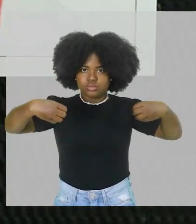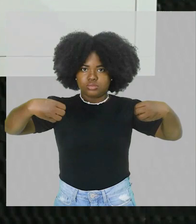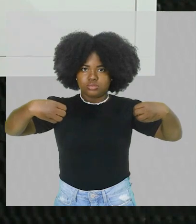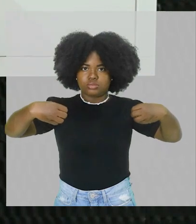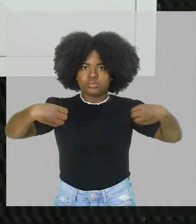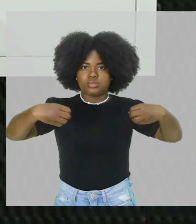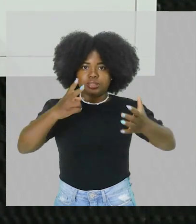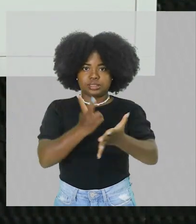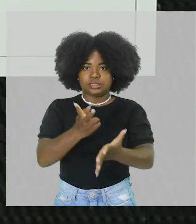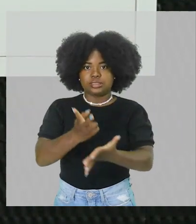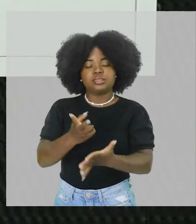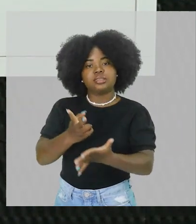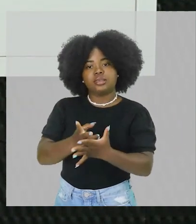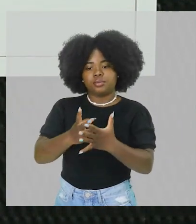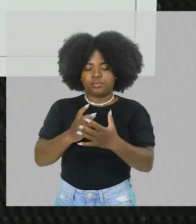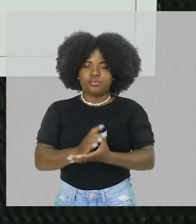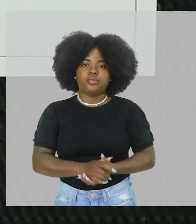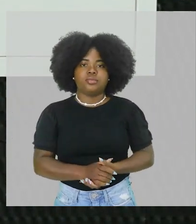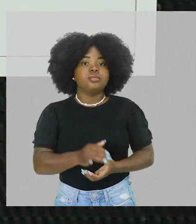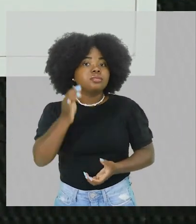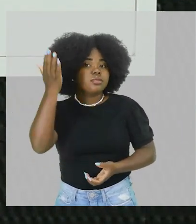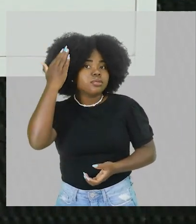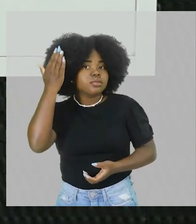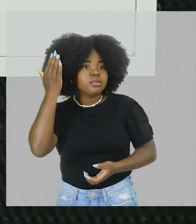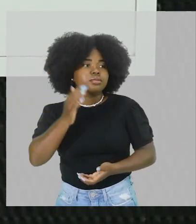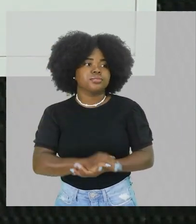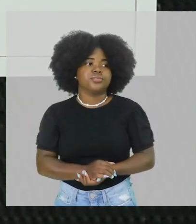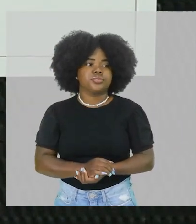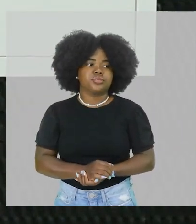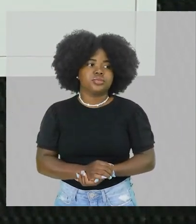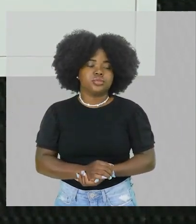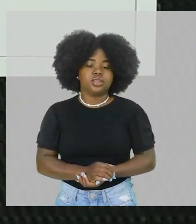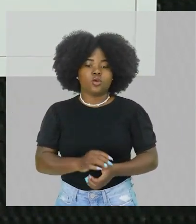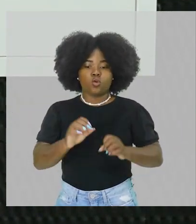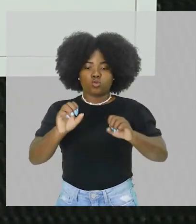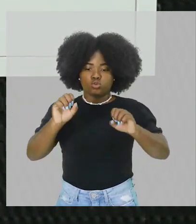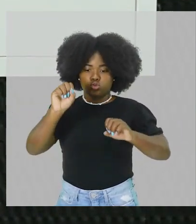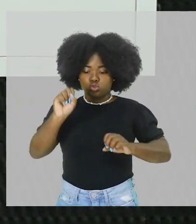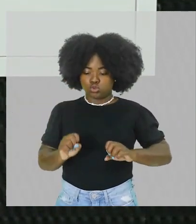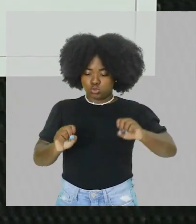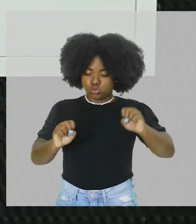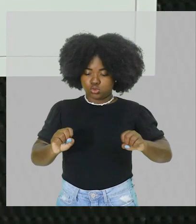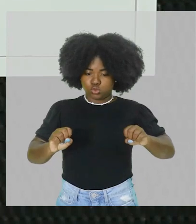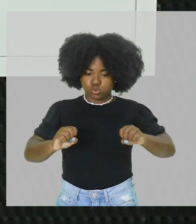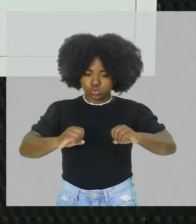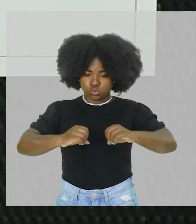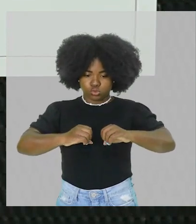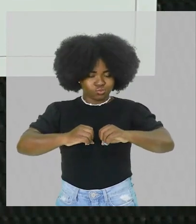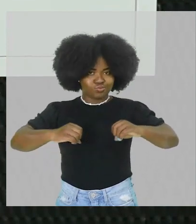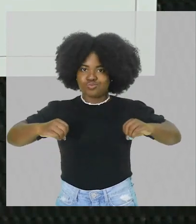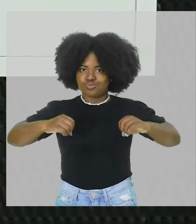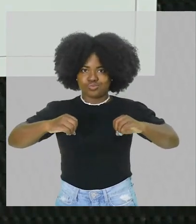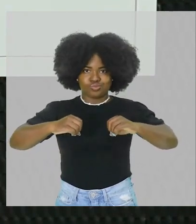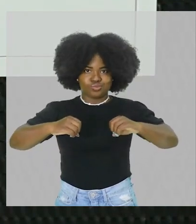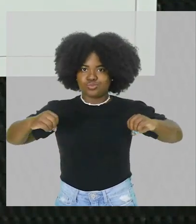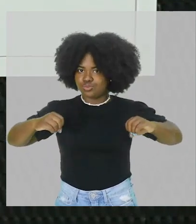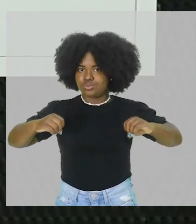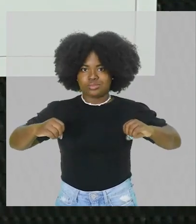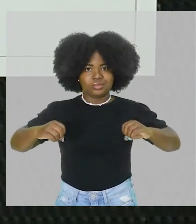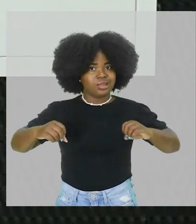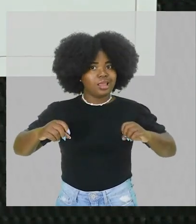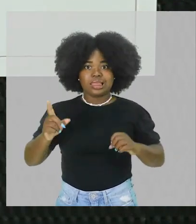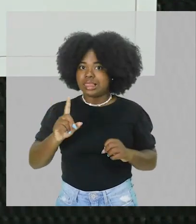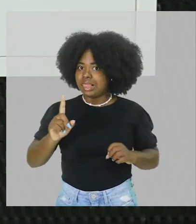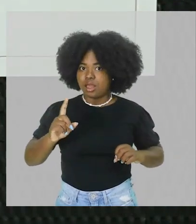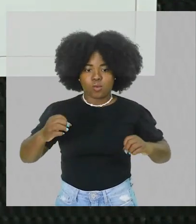Então, é basicamente isso, né, que é o início desse estudo sobre o magnetismo, além de algumas outras propriedades, como por